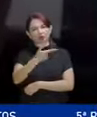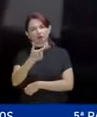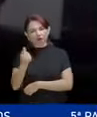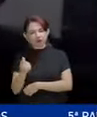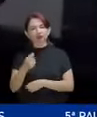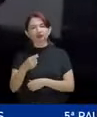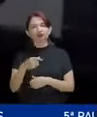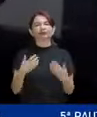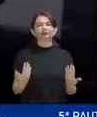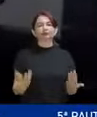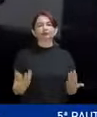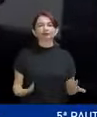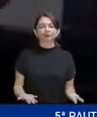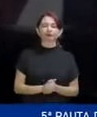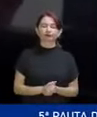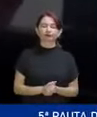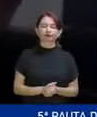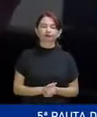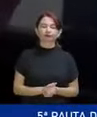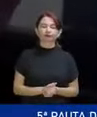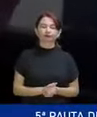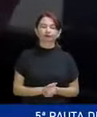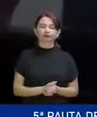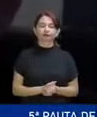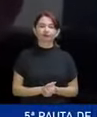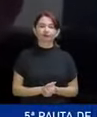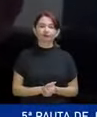das eleições,